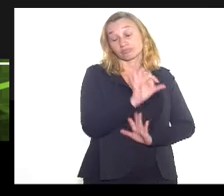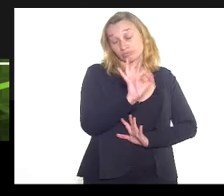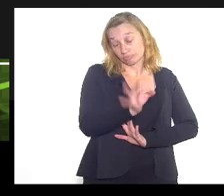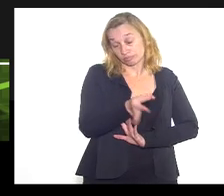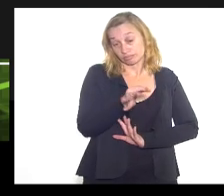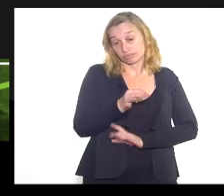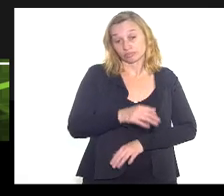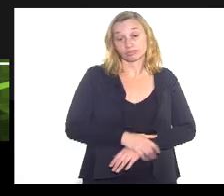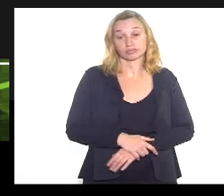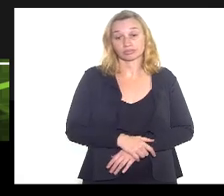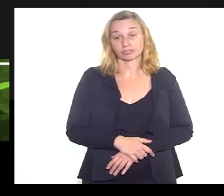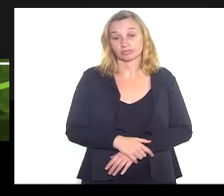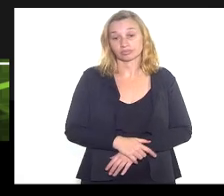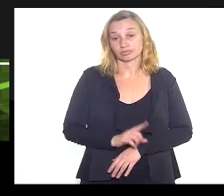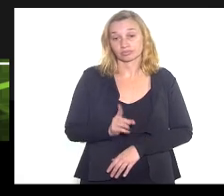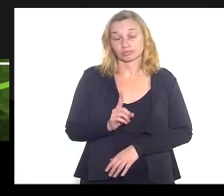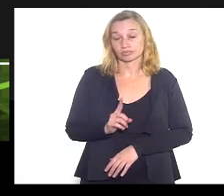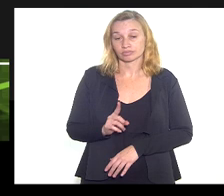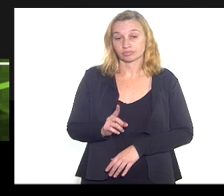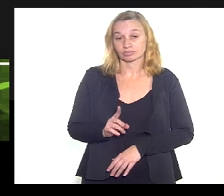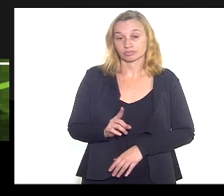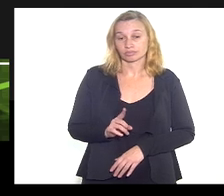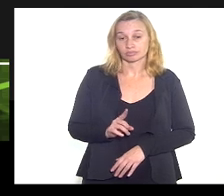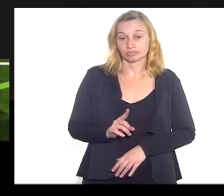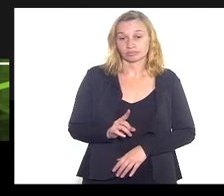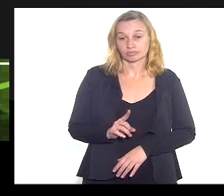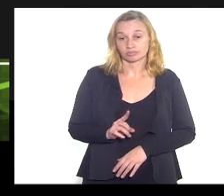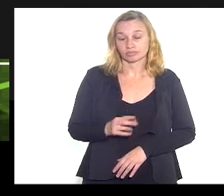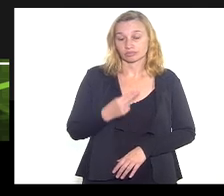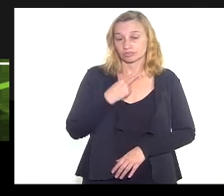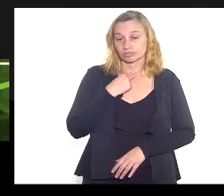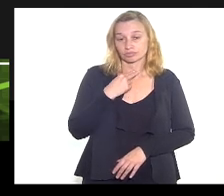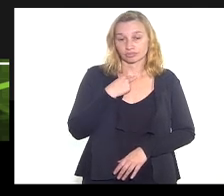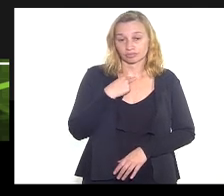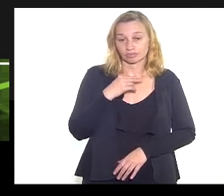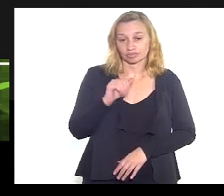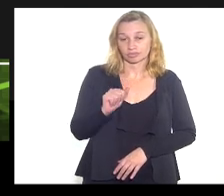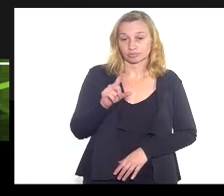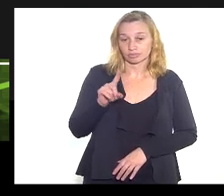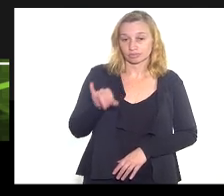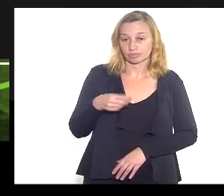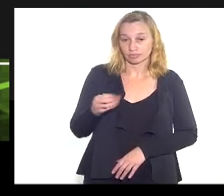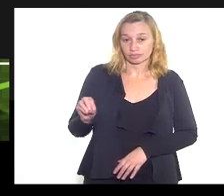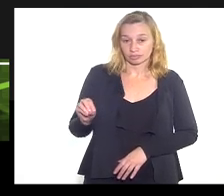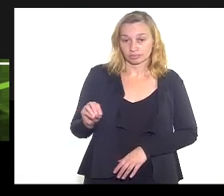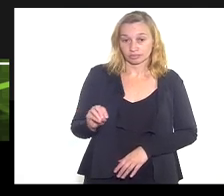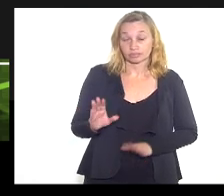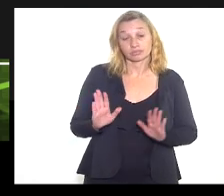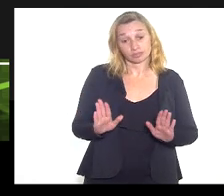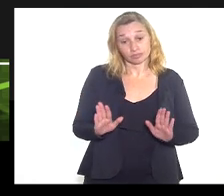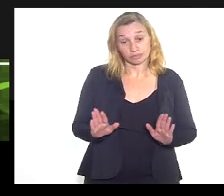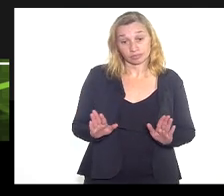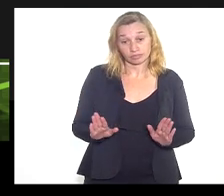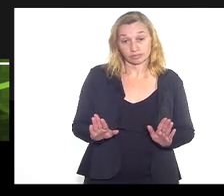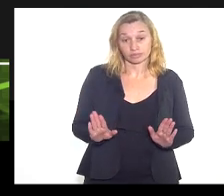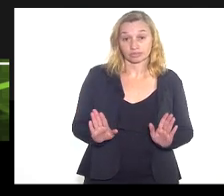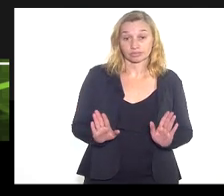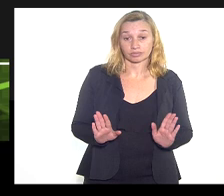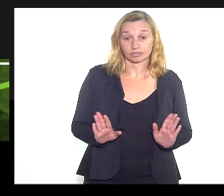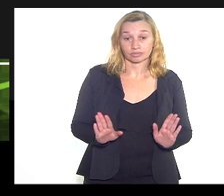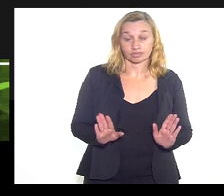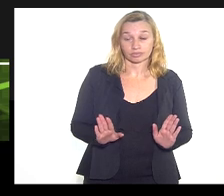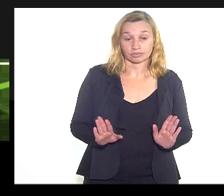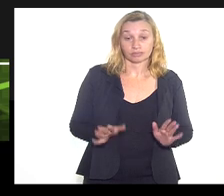evidentemente não se faz a adesão. E aí está sujeita às legislações